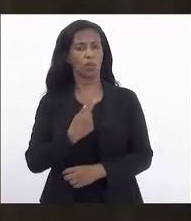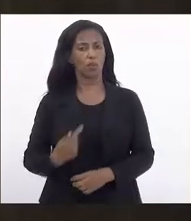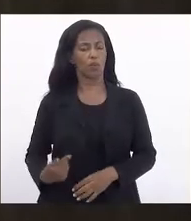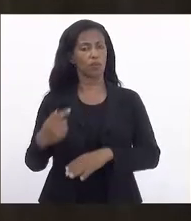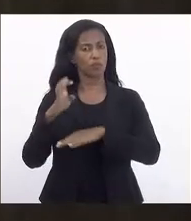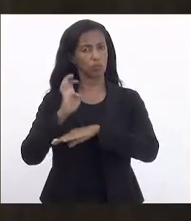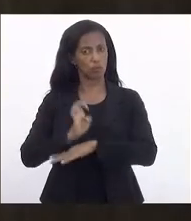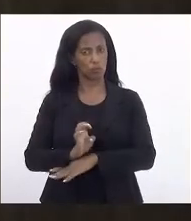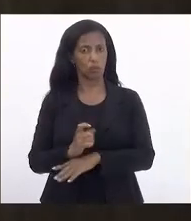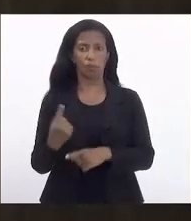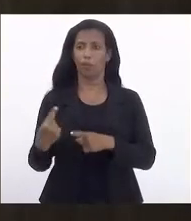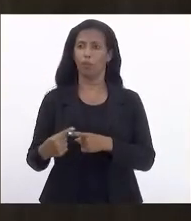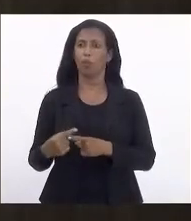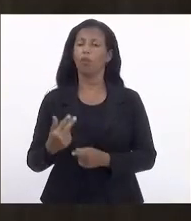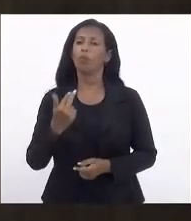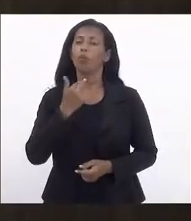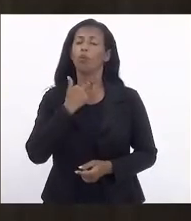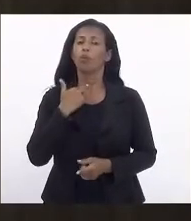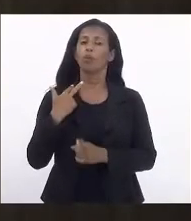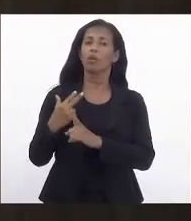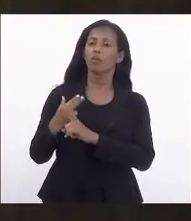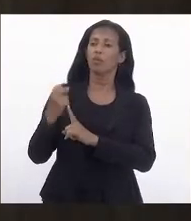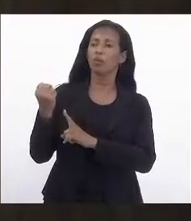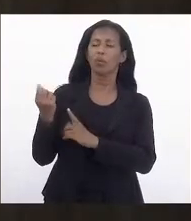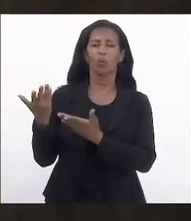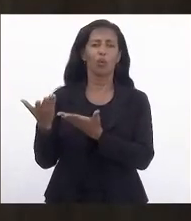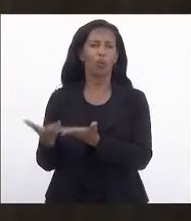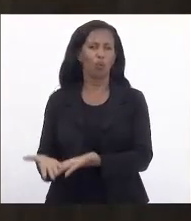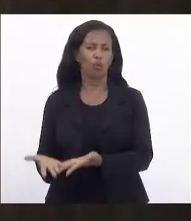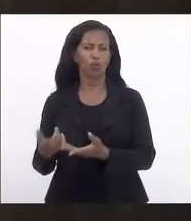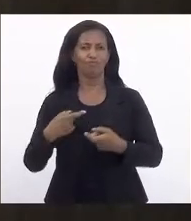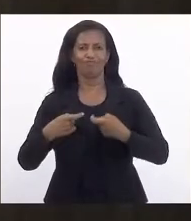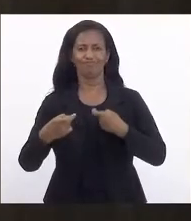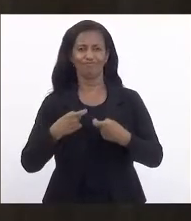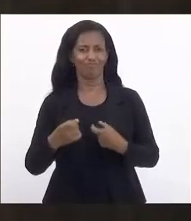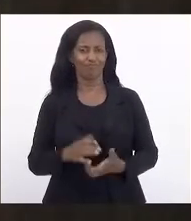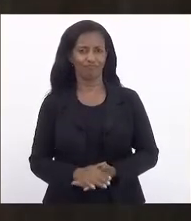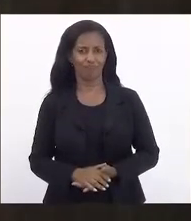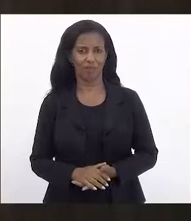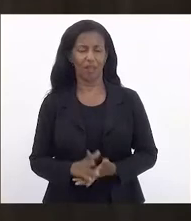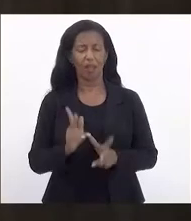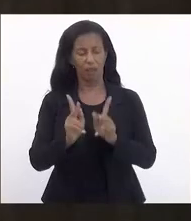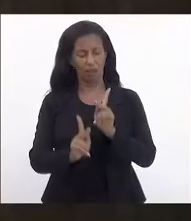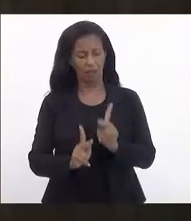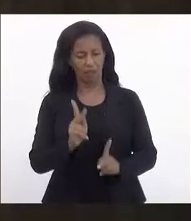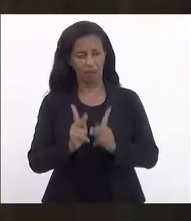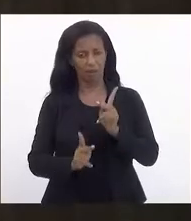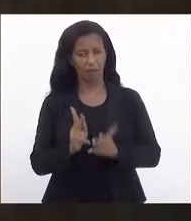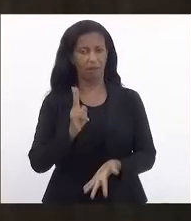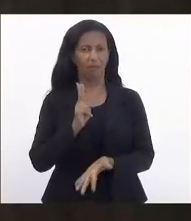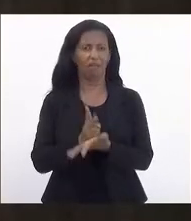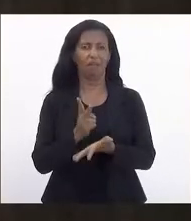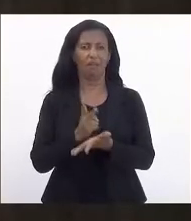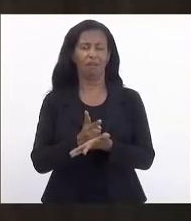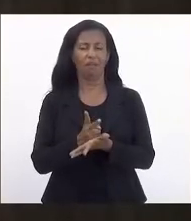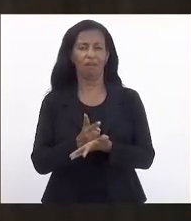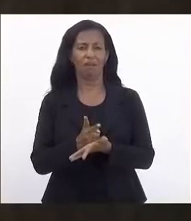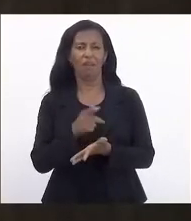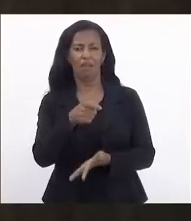do Estado porque não tem vitoriosos nessa guerra a população é sempre que vai